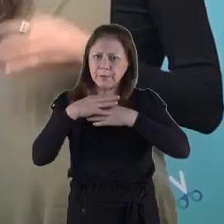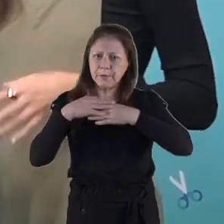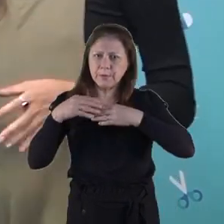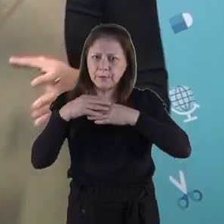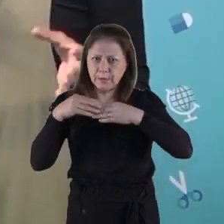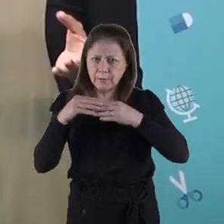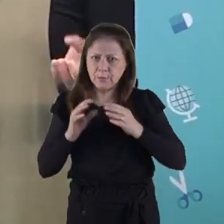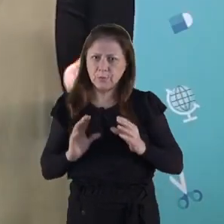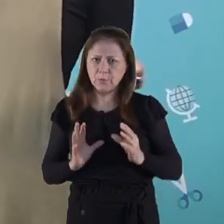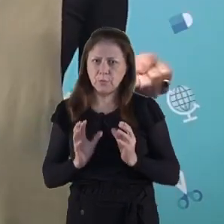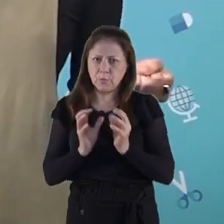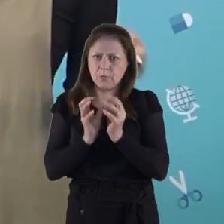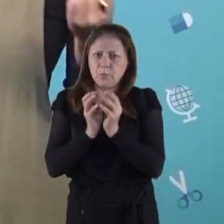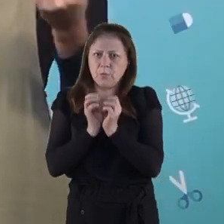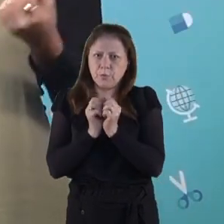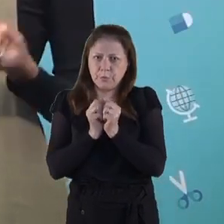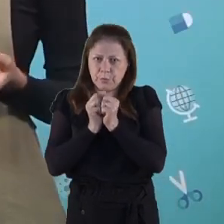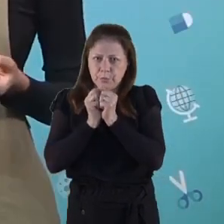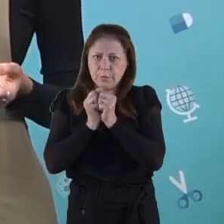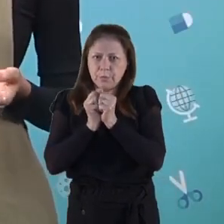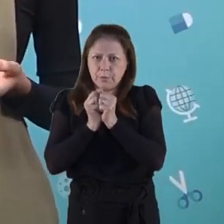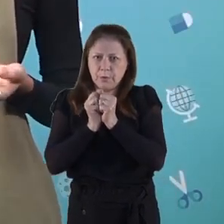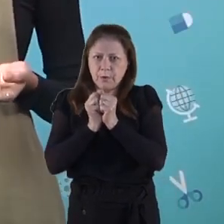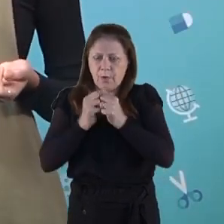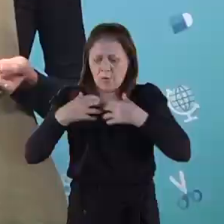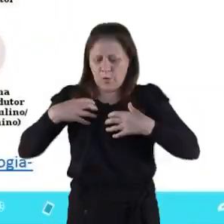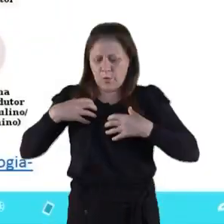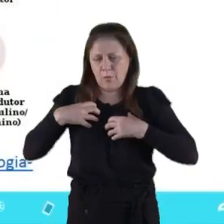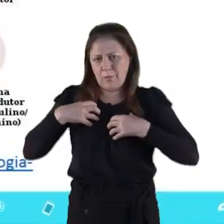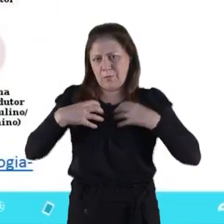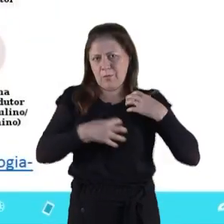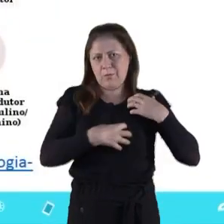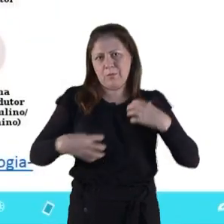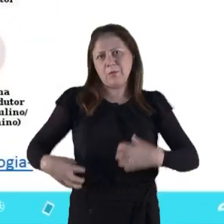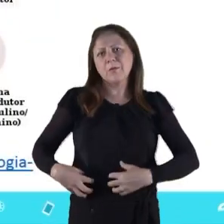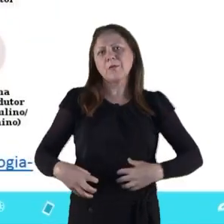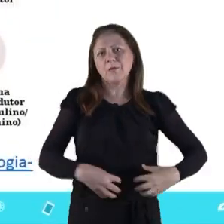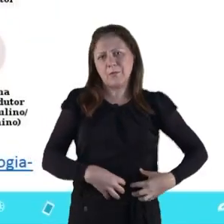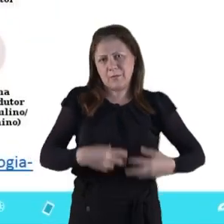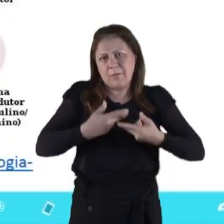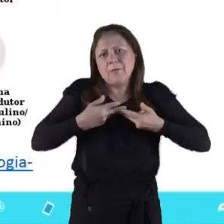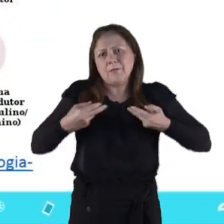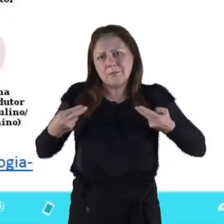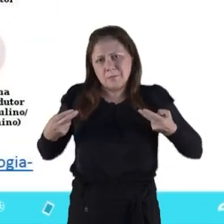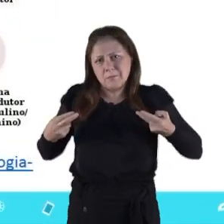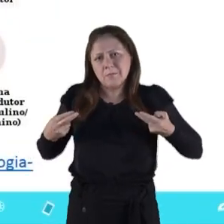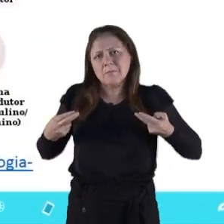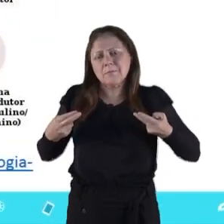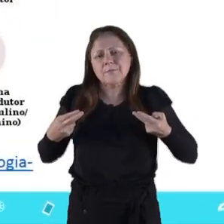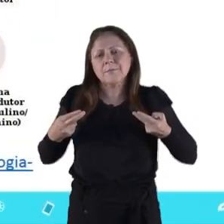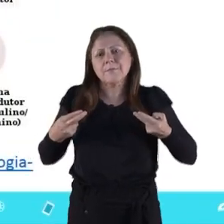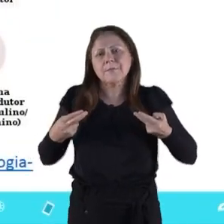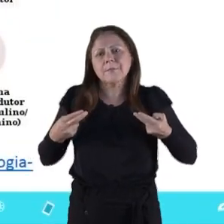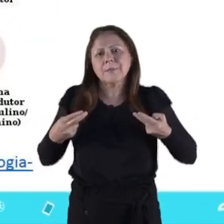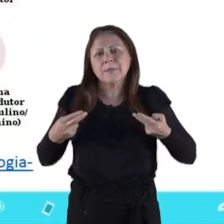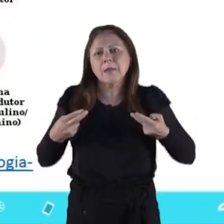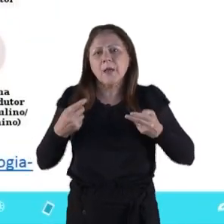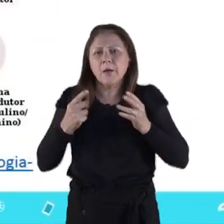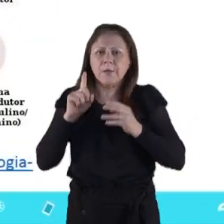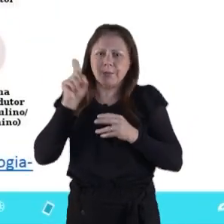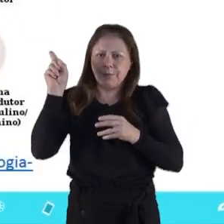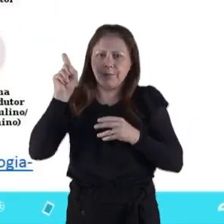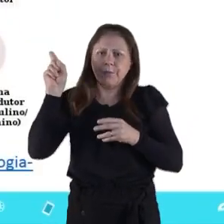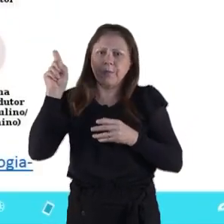tecido, quando eu junto vários tecidos, eu tenho a formação de órgãos. E a gente tem diversos órgãos no nosso corpo, né? Então, aqui está